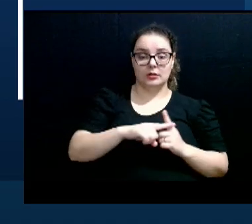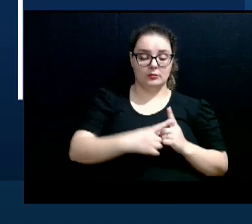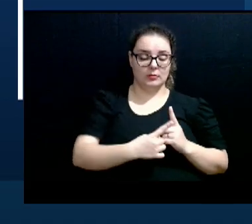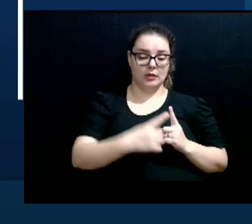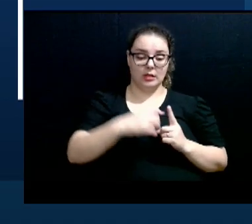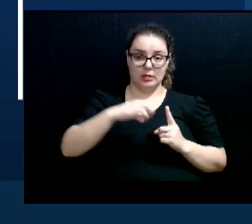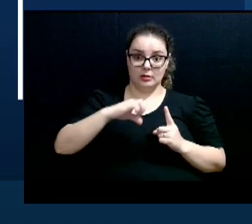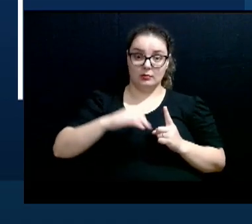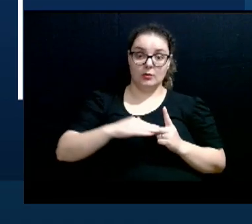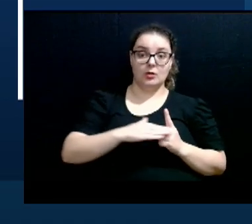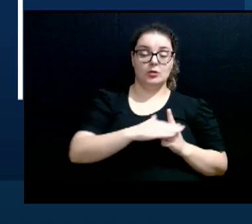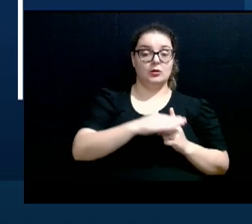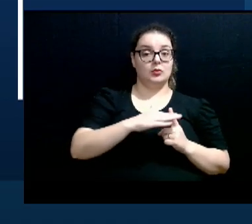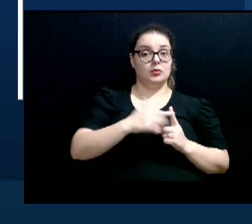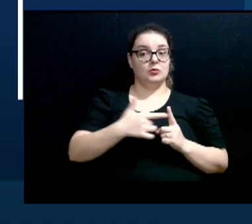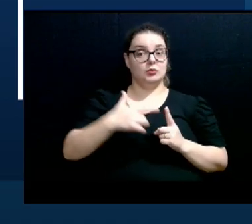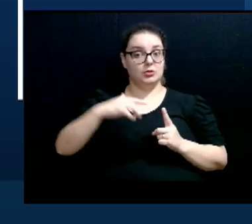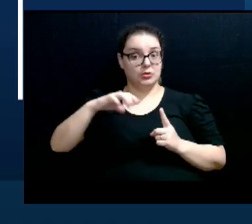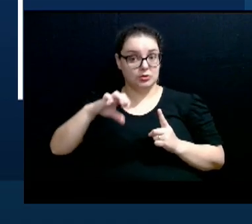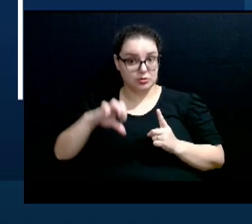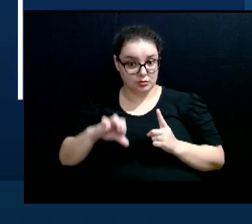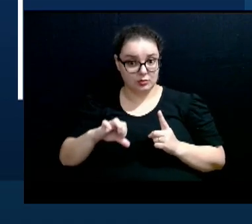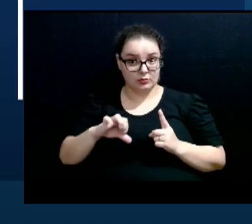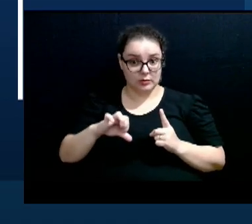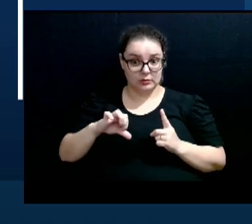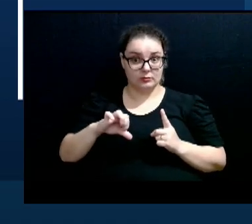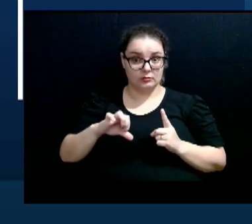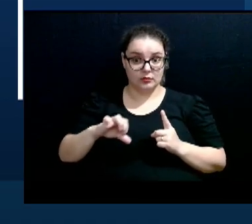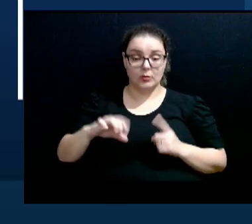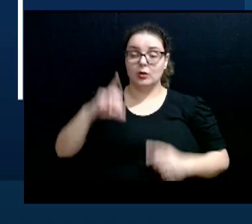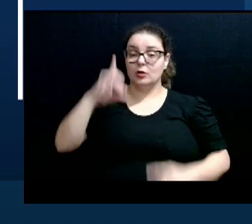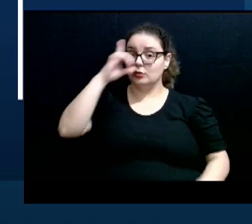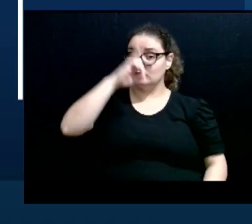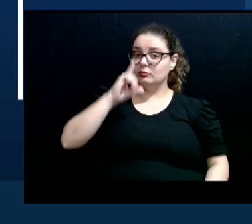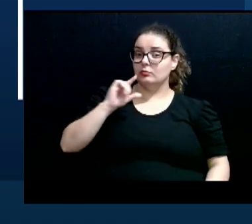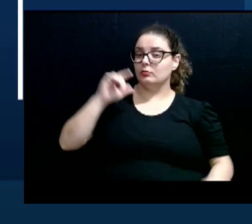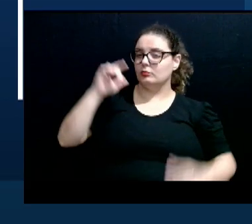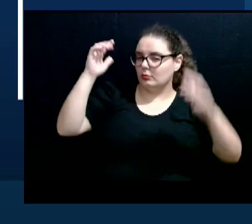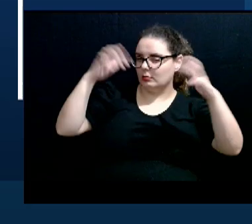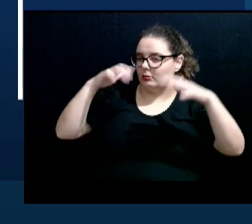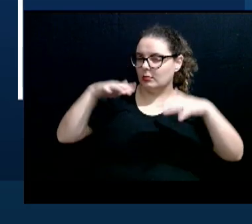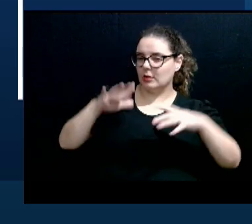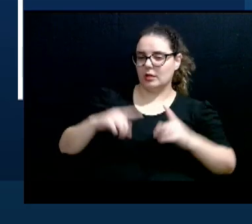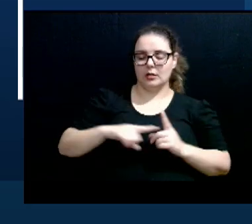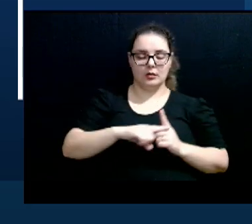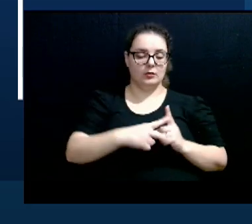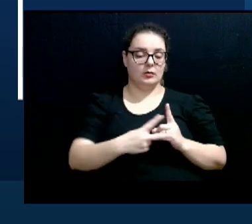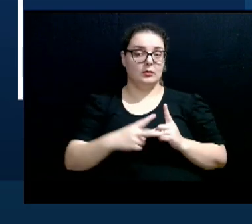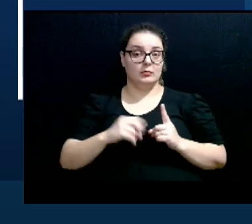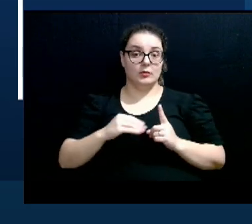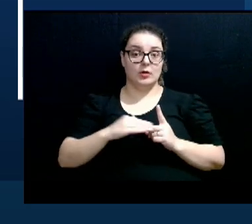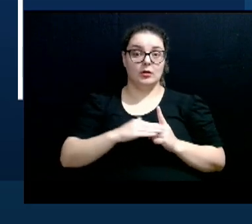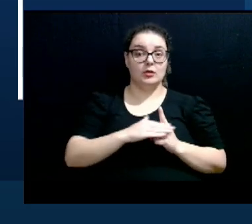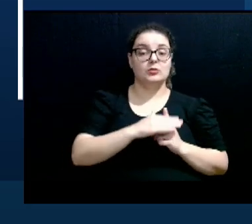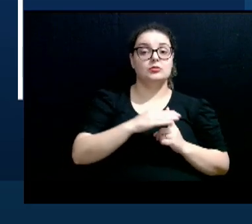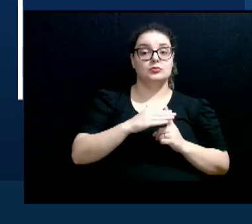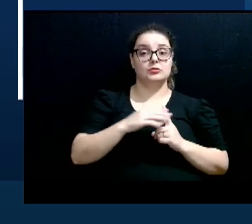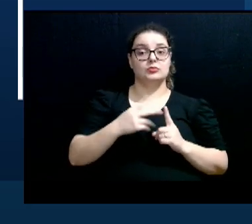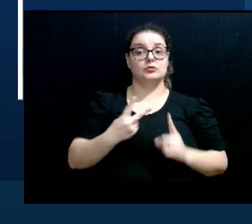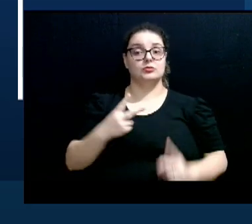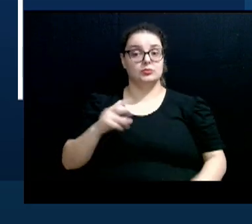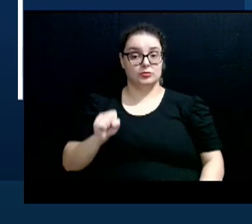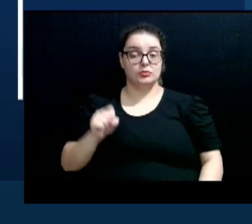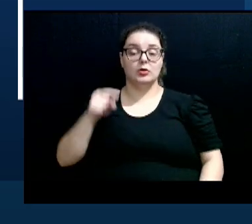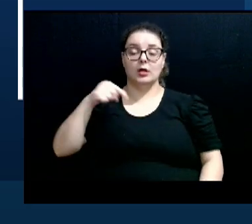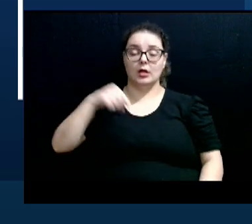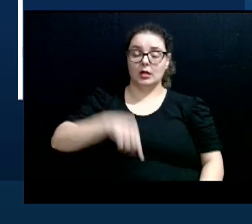máxima de 29 graus. Num domingo mais chuvoso, mínima de 20 e máxima de 28 graus aqui